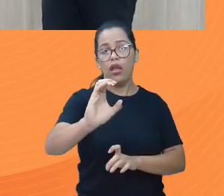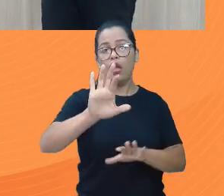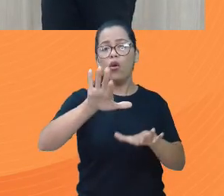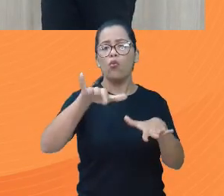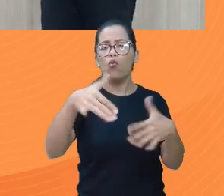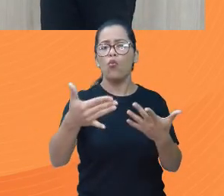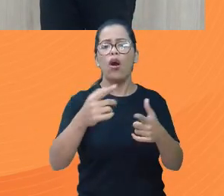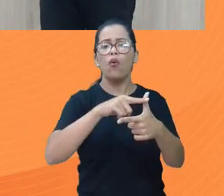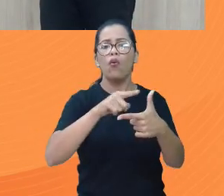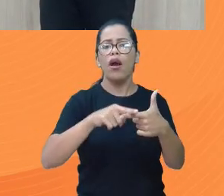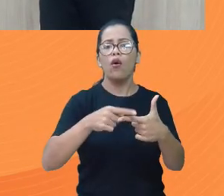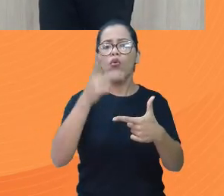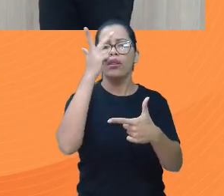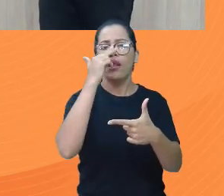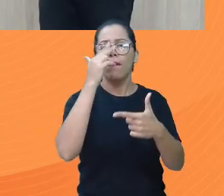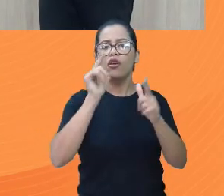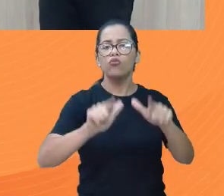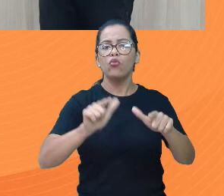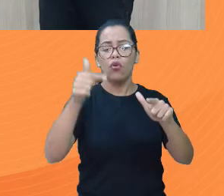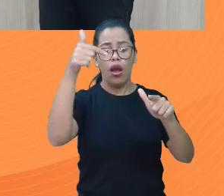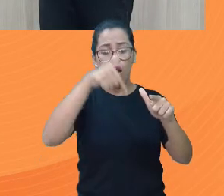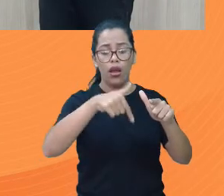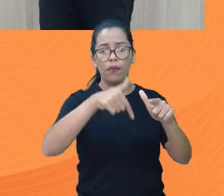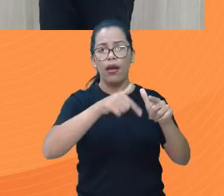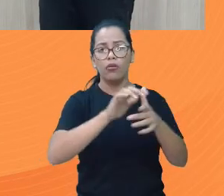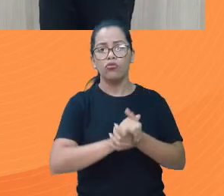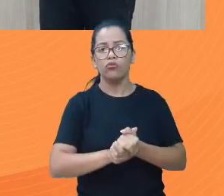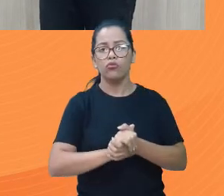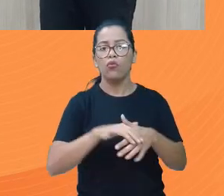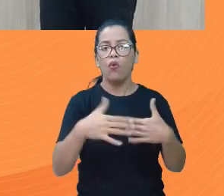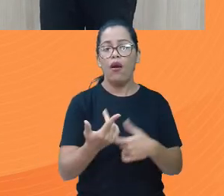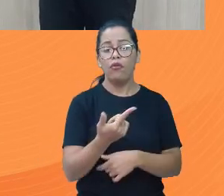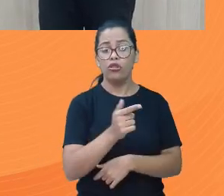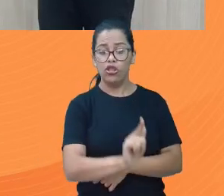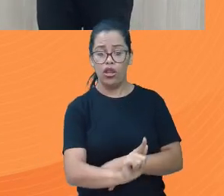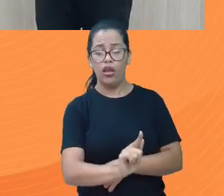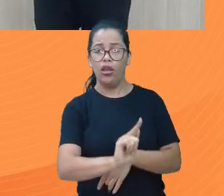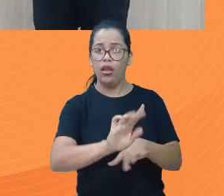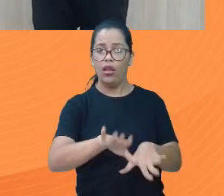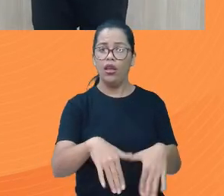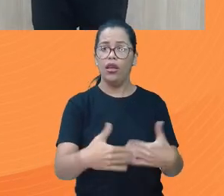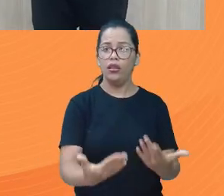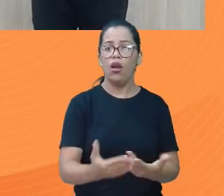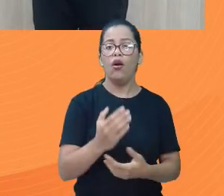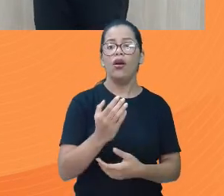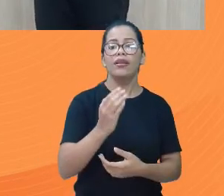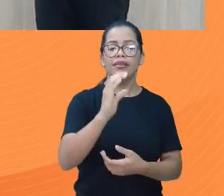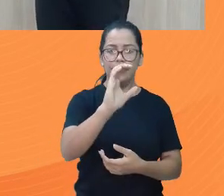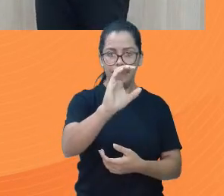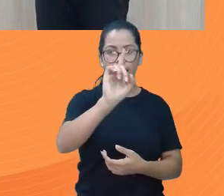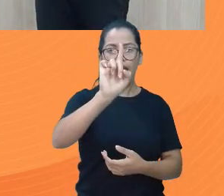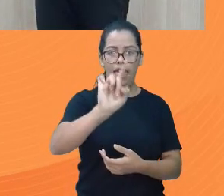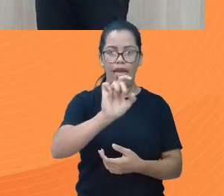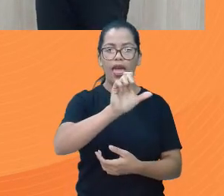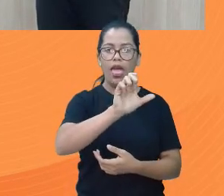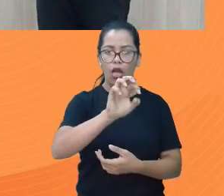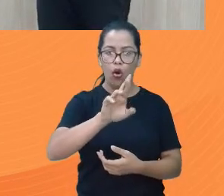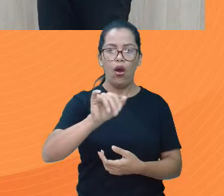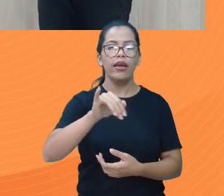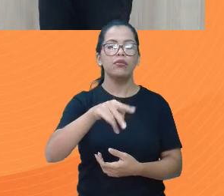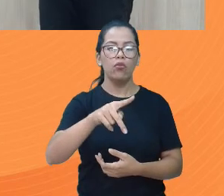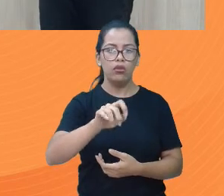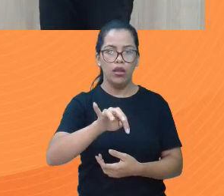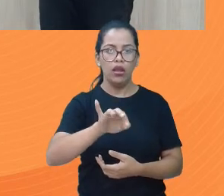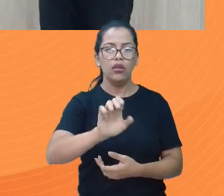ângulo que está na mesma posição que ele lá embaixo? O ângulo G. Então, o ângulo C, ele é correspondente ao